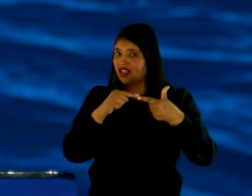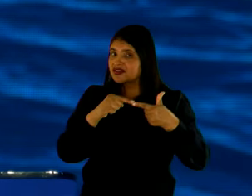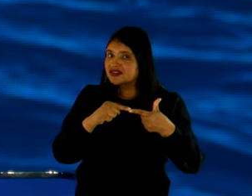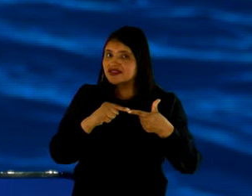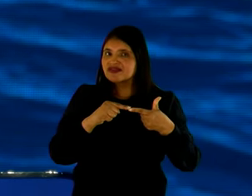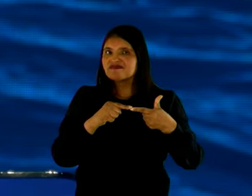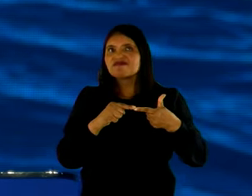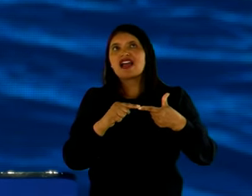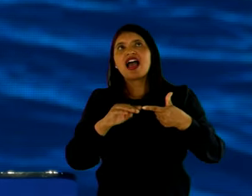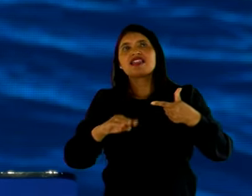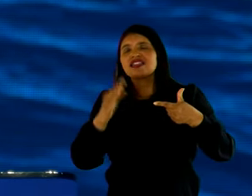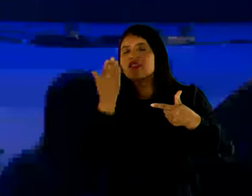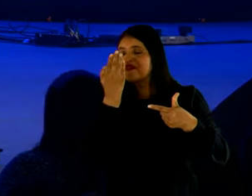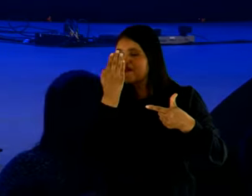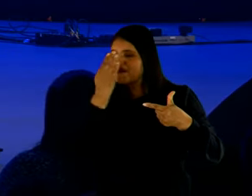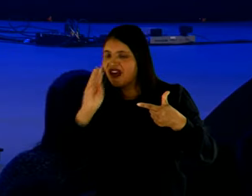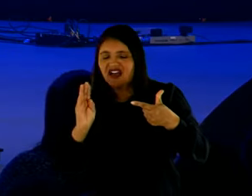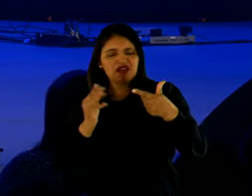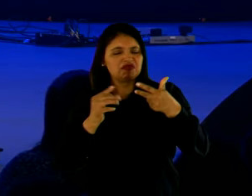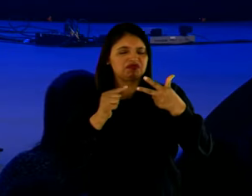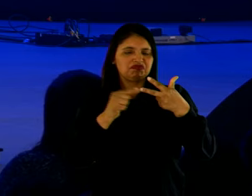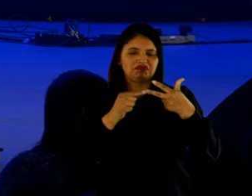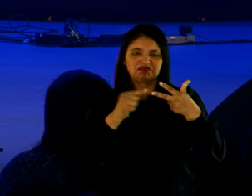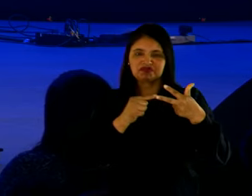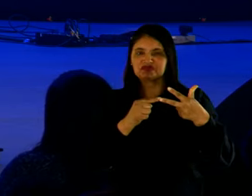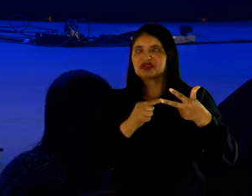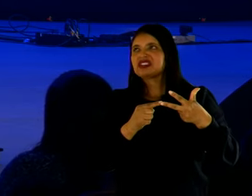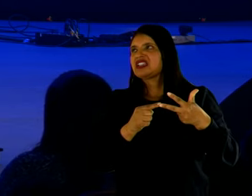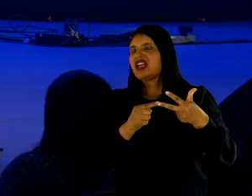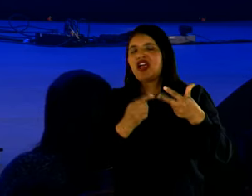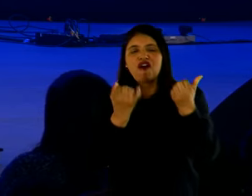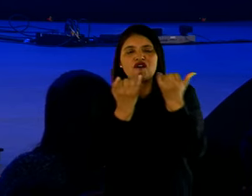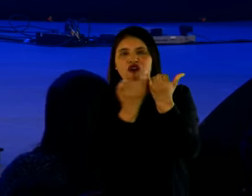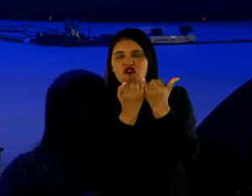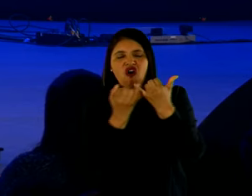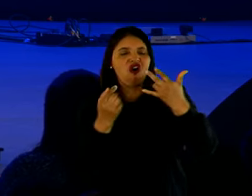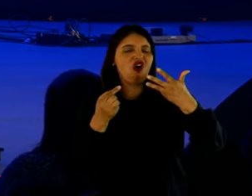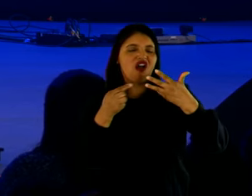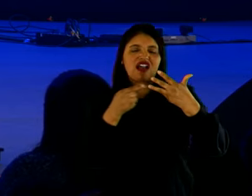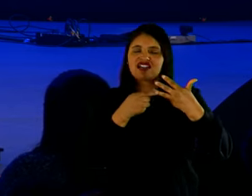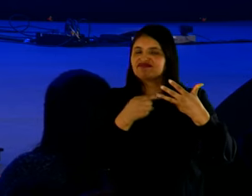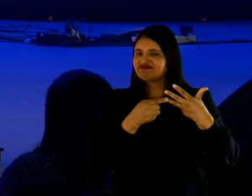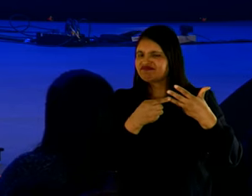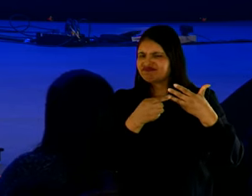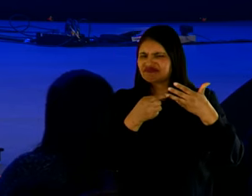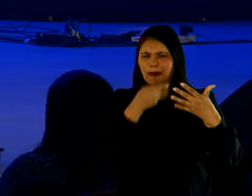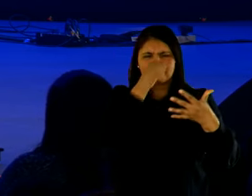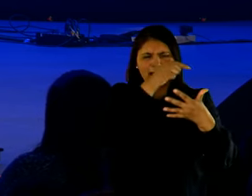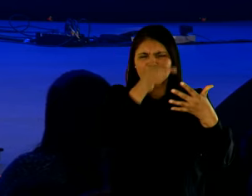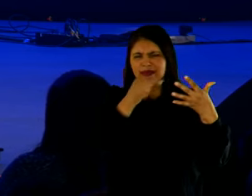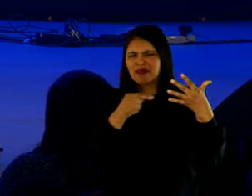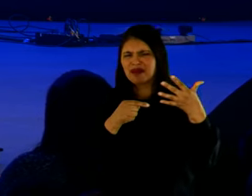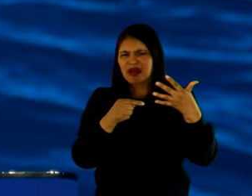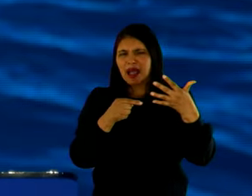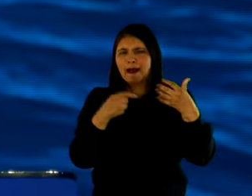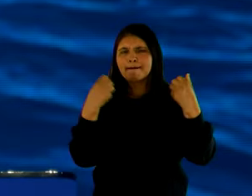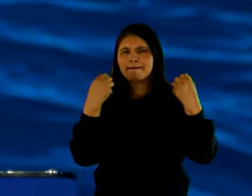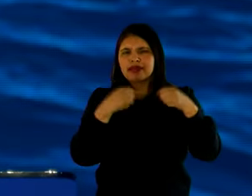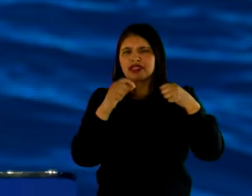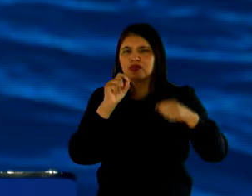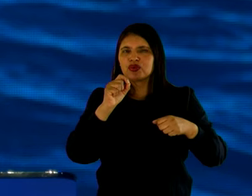na presença de Deus. Sabe, irmãos, você esteja trabalhando, congregando,